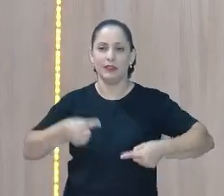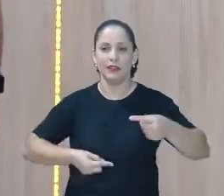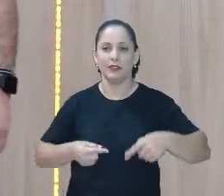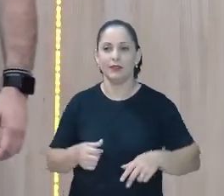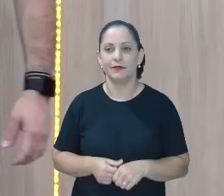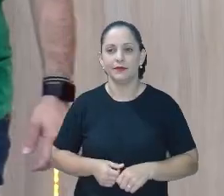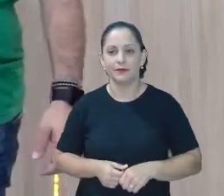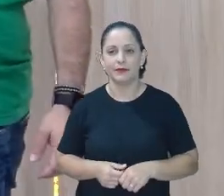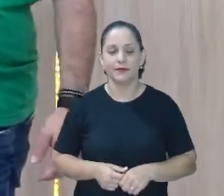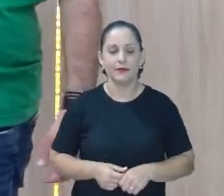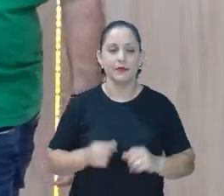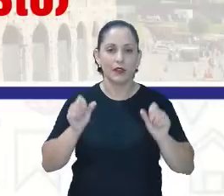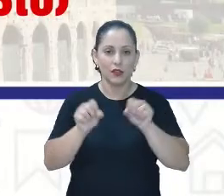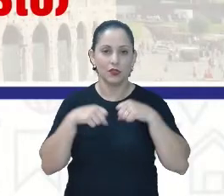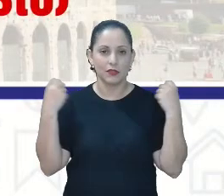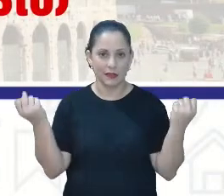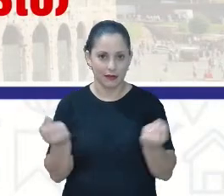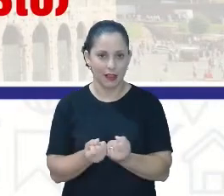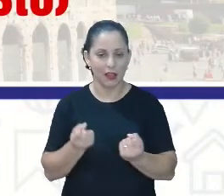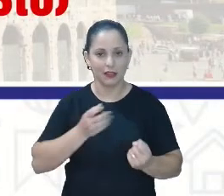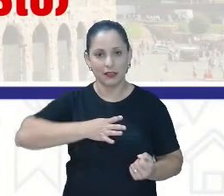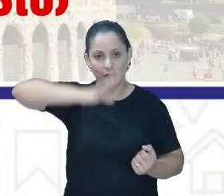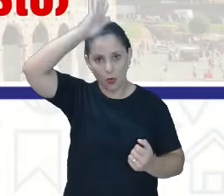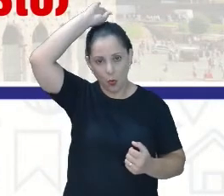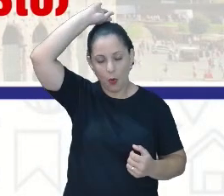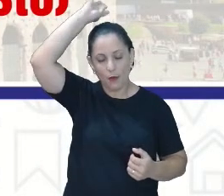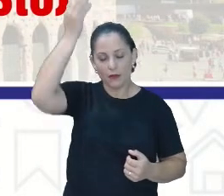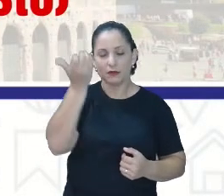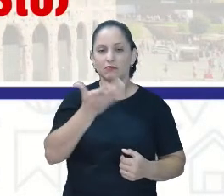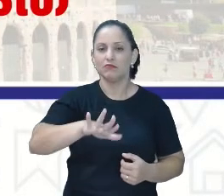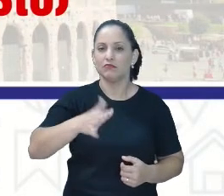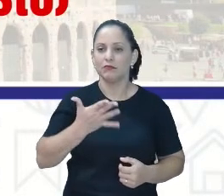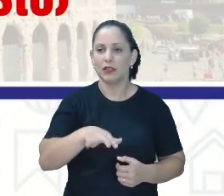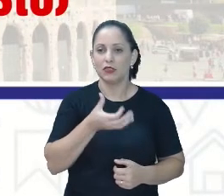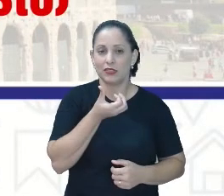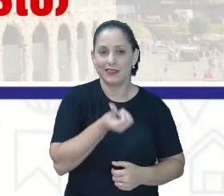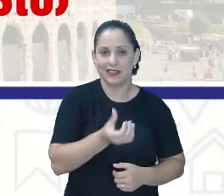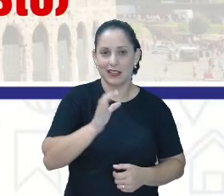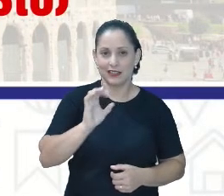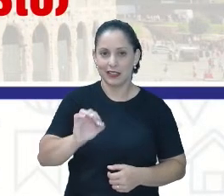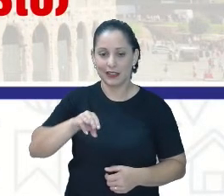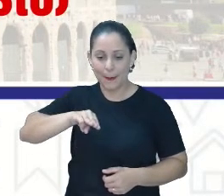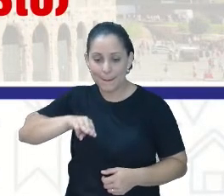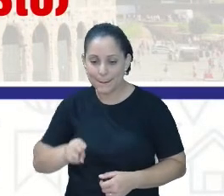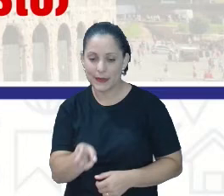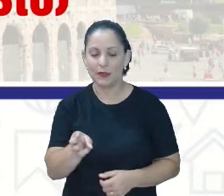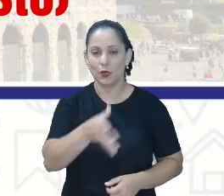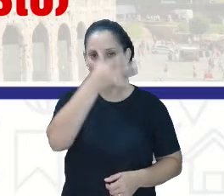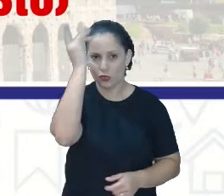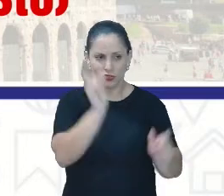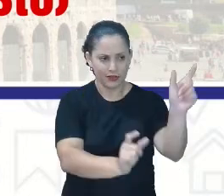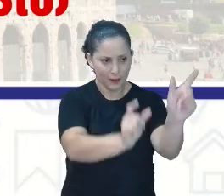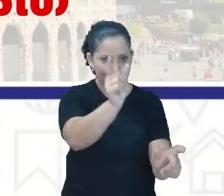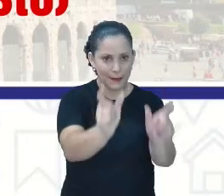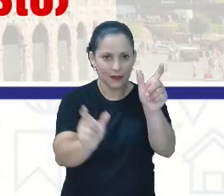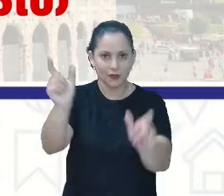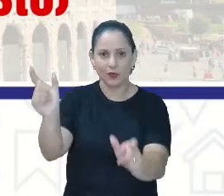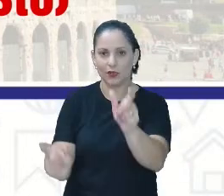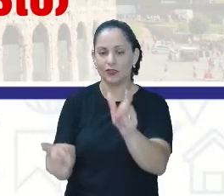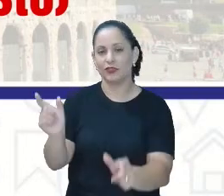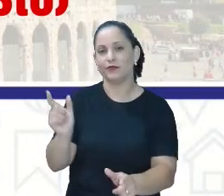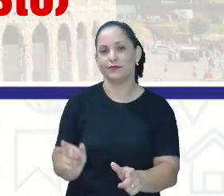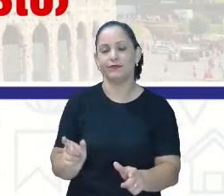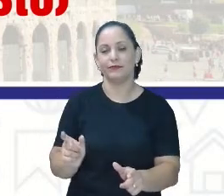que a sociedade romana, nesse período, ela chegou a mais ou menos, né, 60 milhões de habitantes, né? Porém, tem um